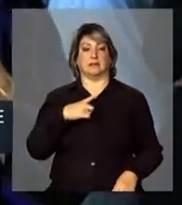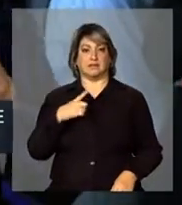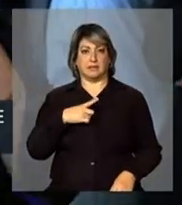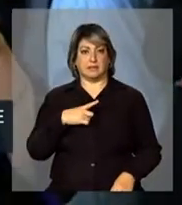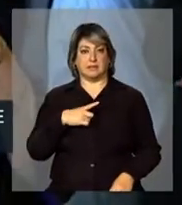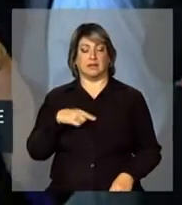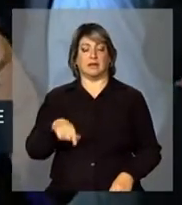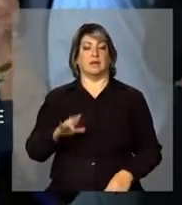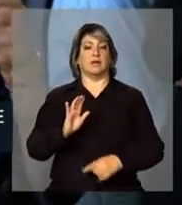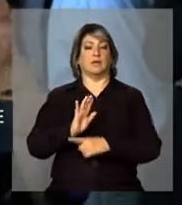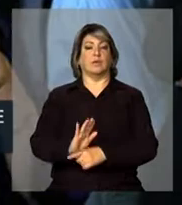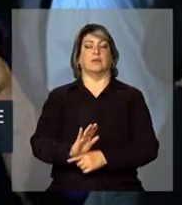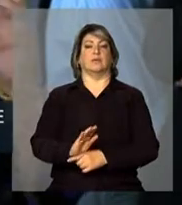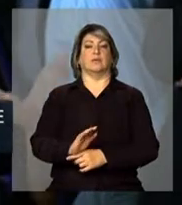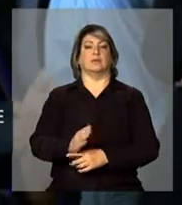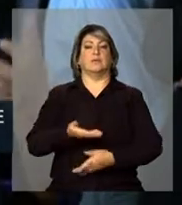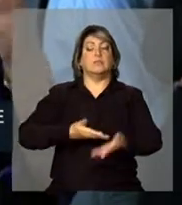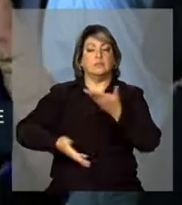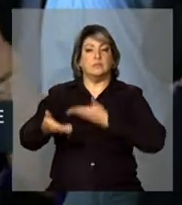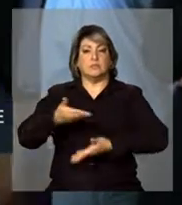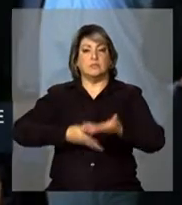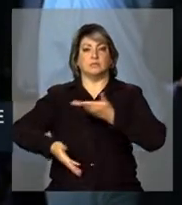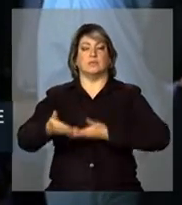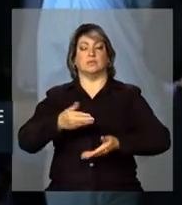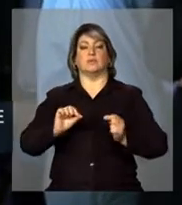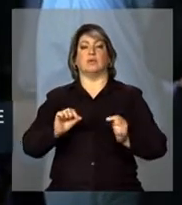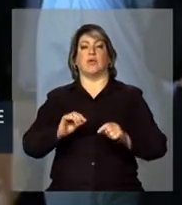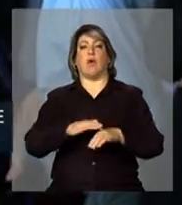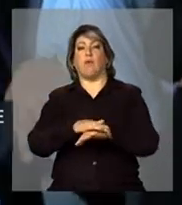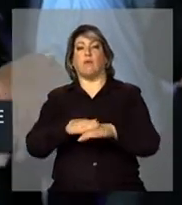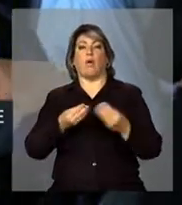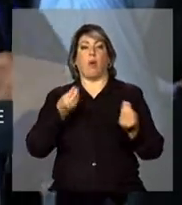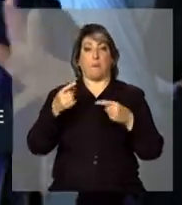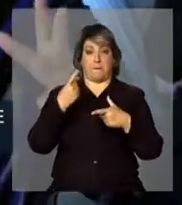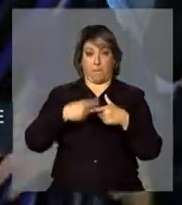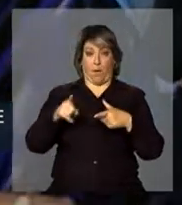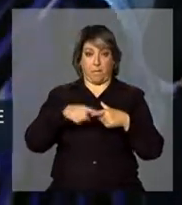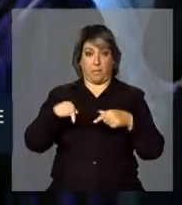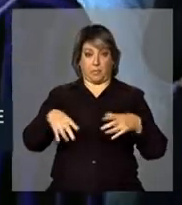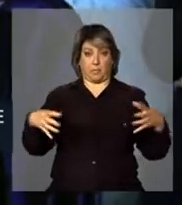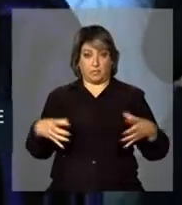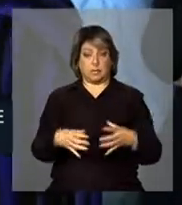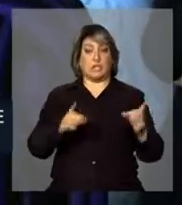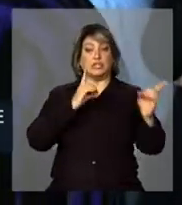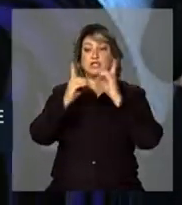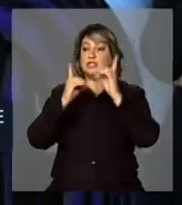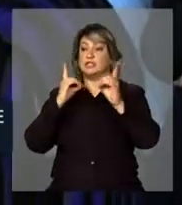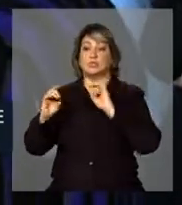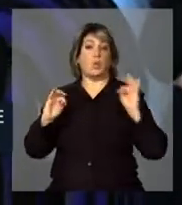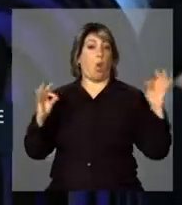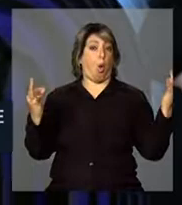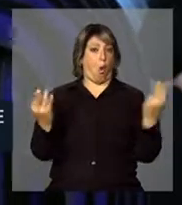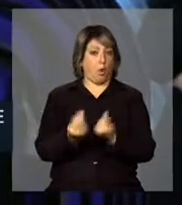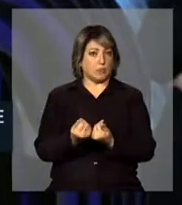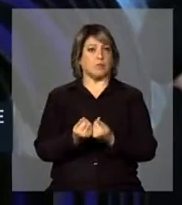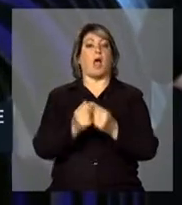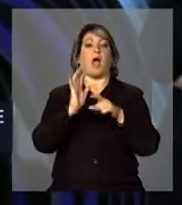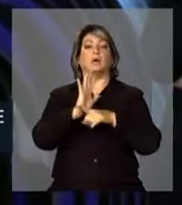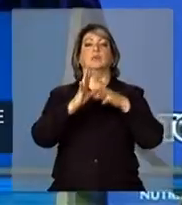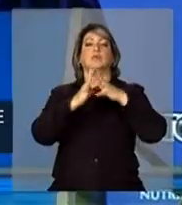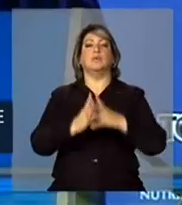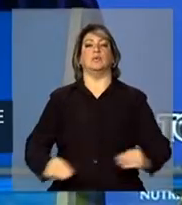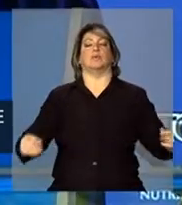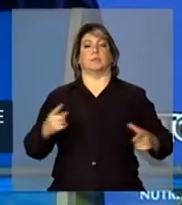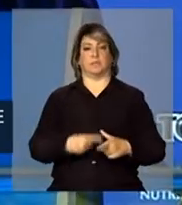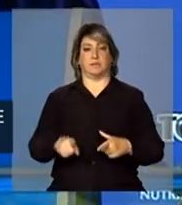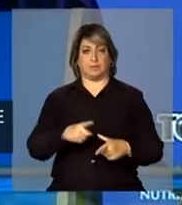objetivo articular os problemas da cadeia e, através do diálogo com todos os agentes, resolver os